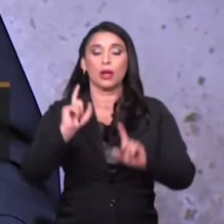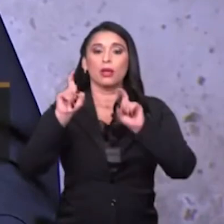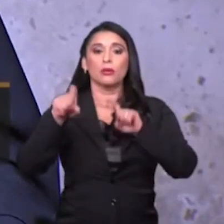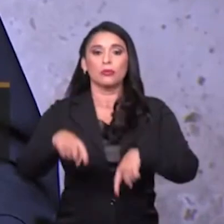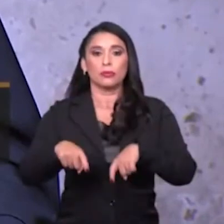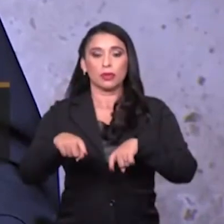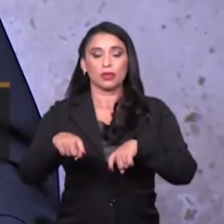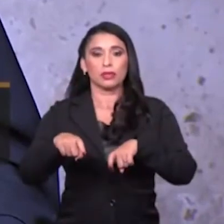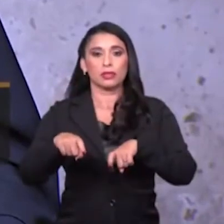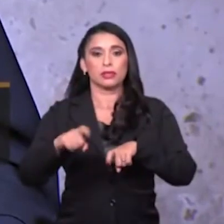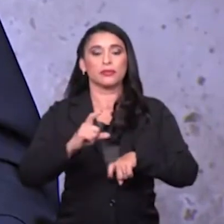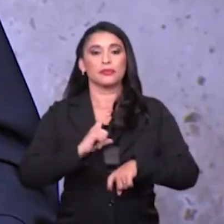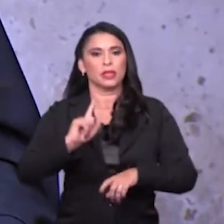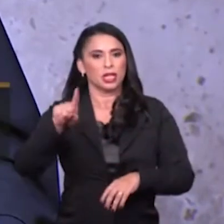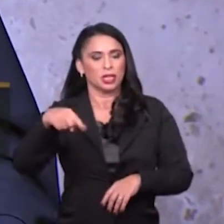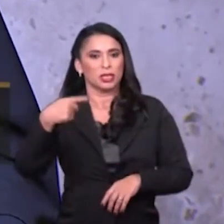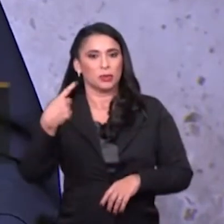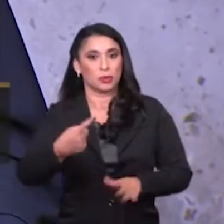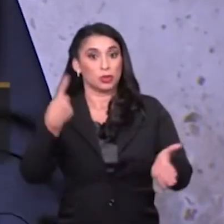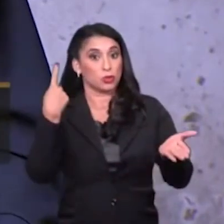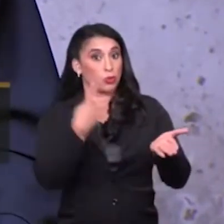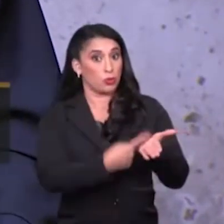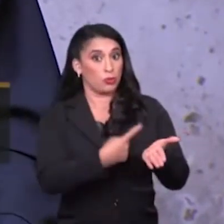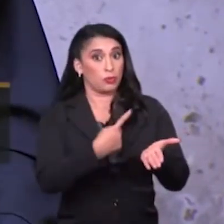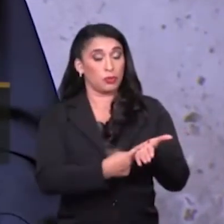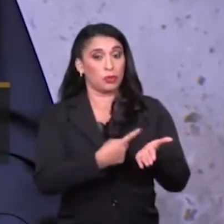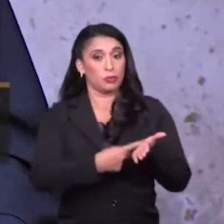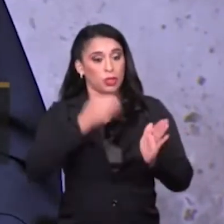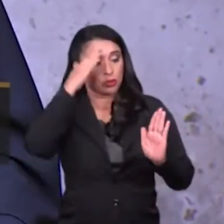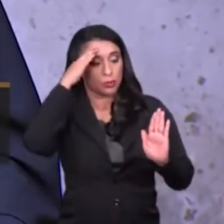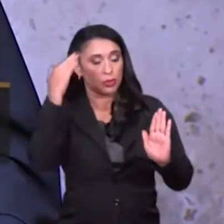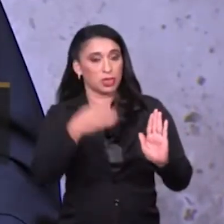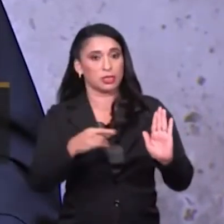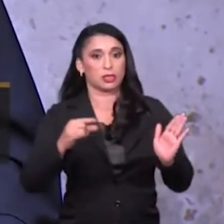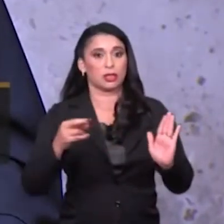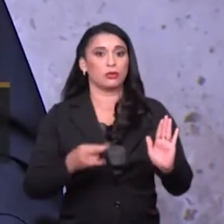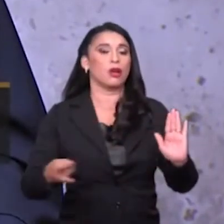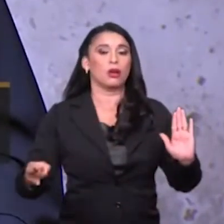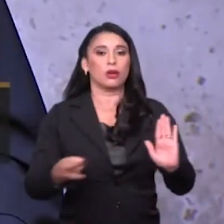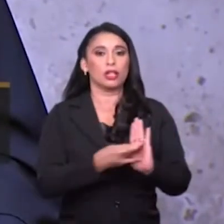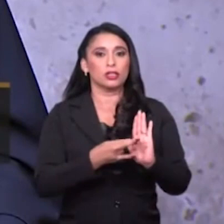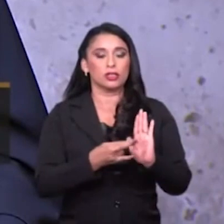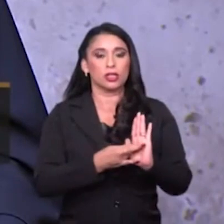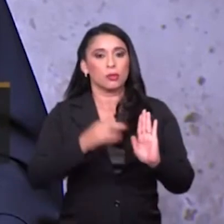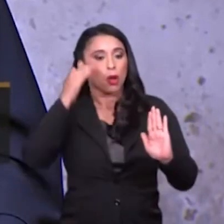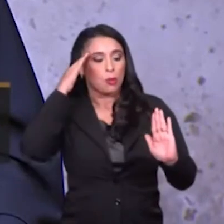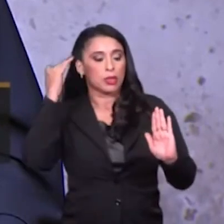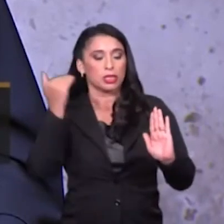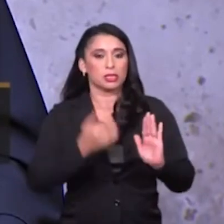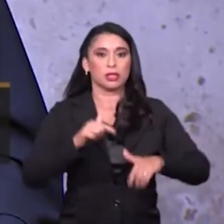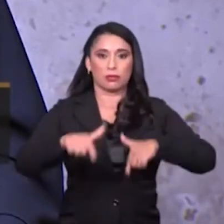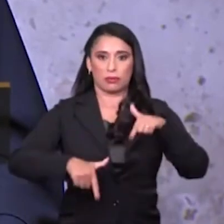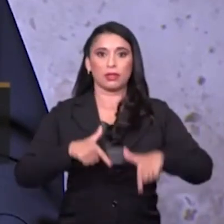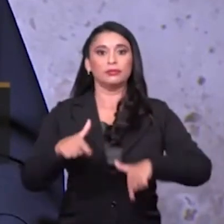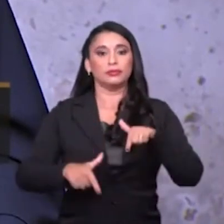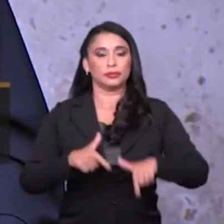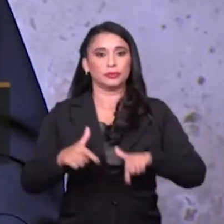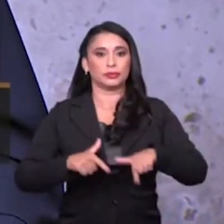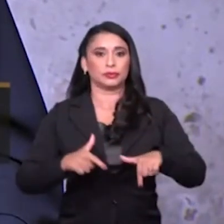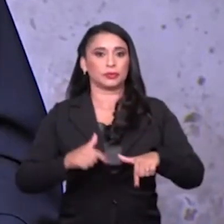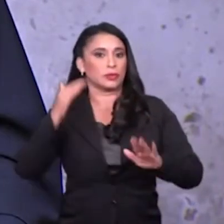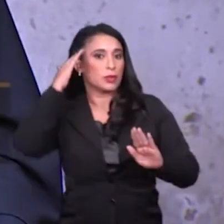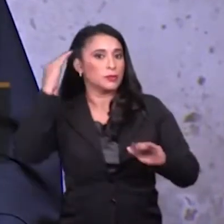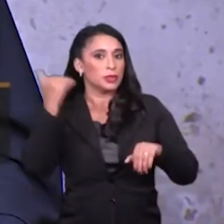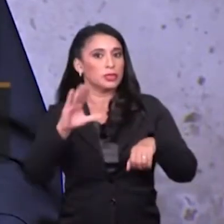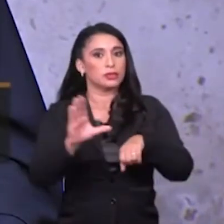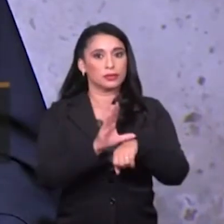entrou em exercício após prestar o compromisso regimental de bem e fielmente cumprir os deveres do cargo nos termos da Constituição e